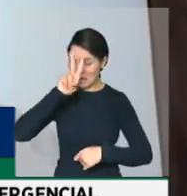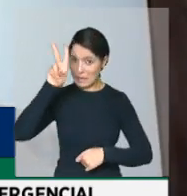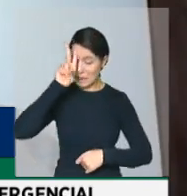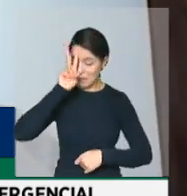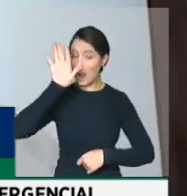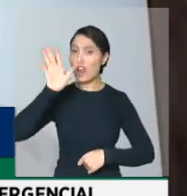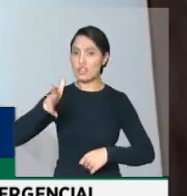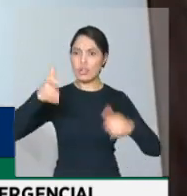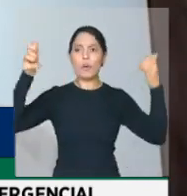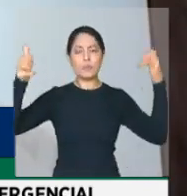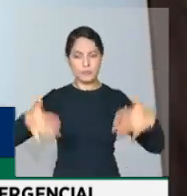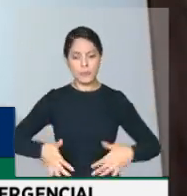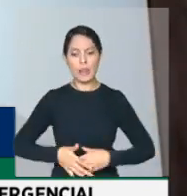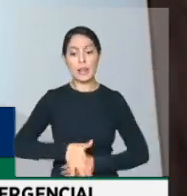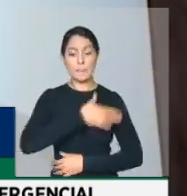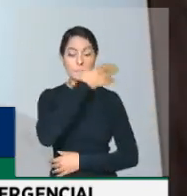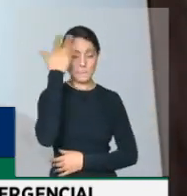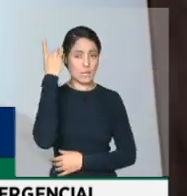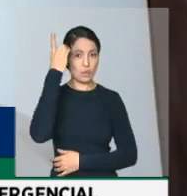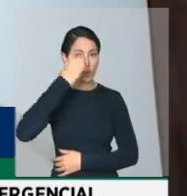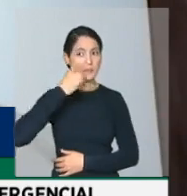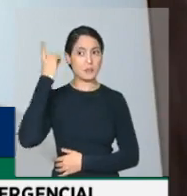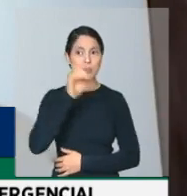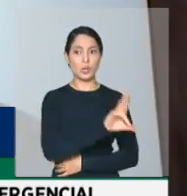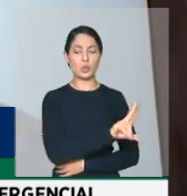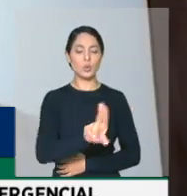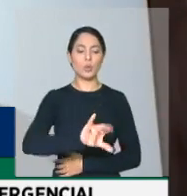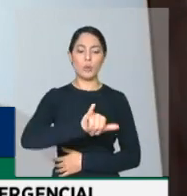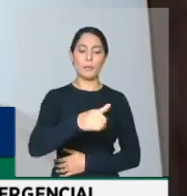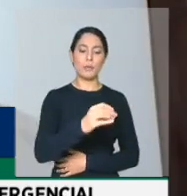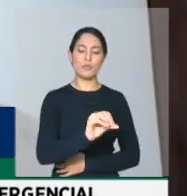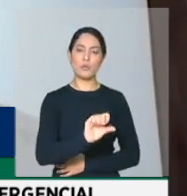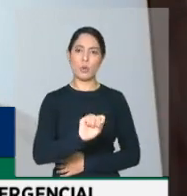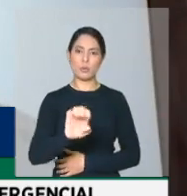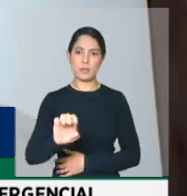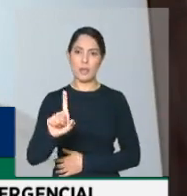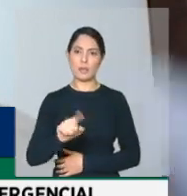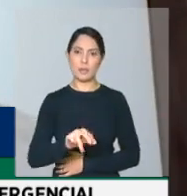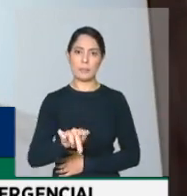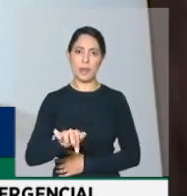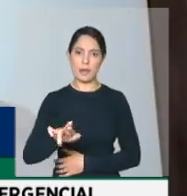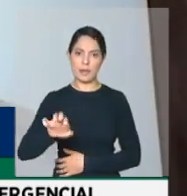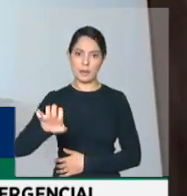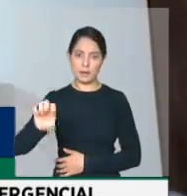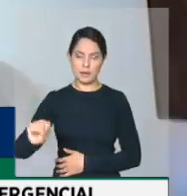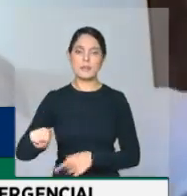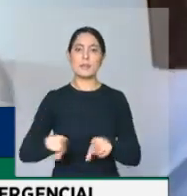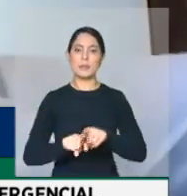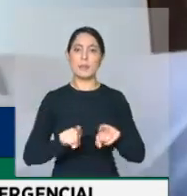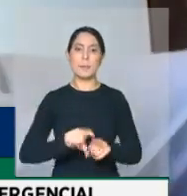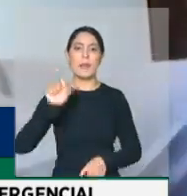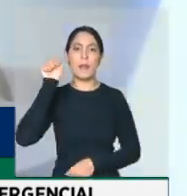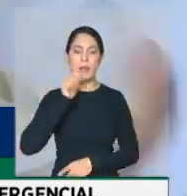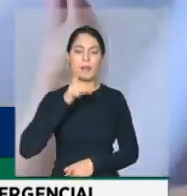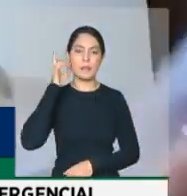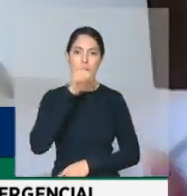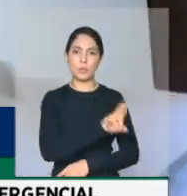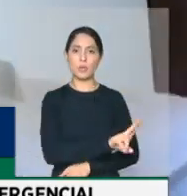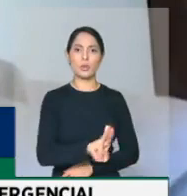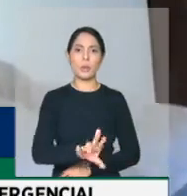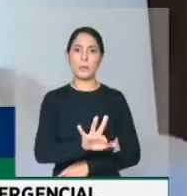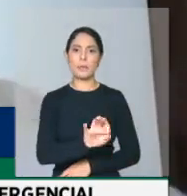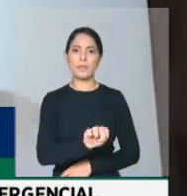pontuaram o deputado José Guimarães e a deputada Fernanda Melchiona, a